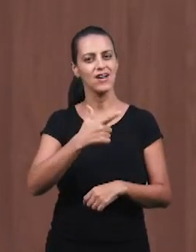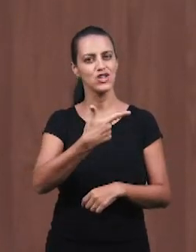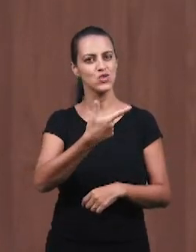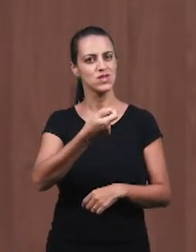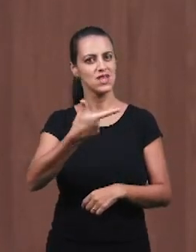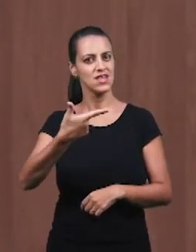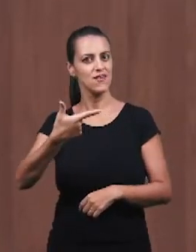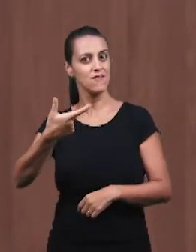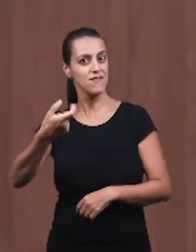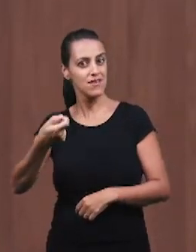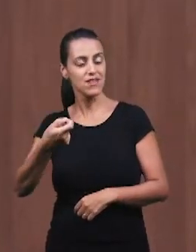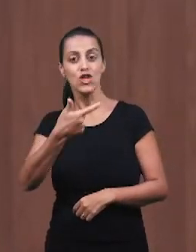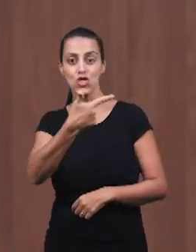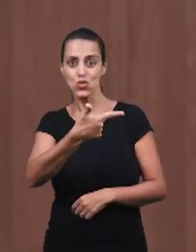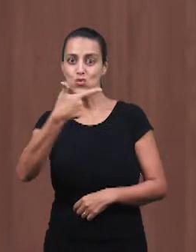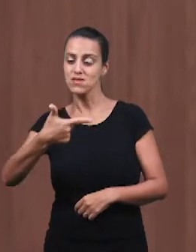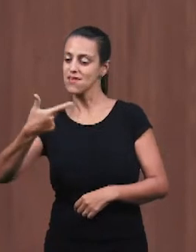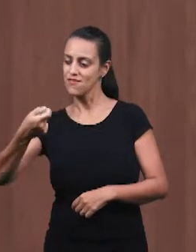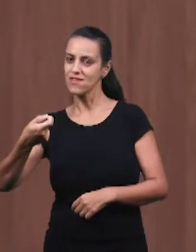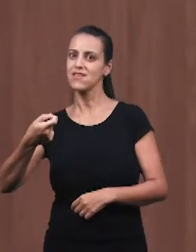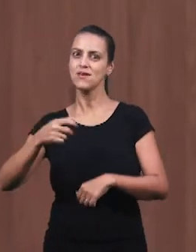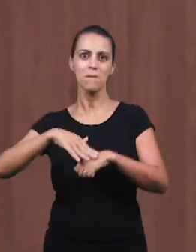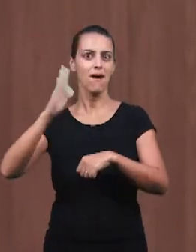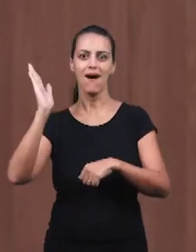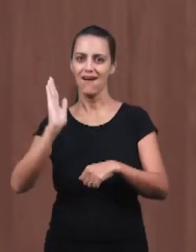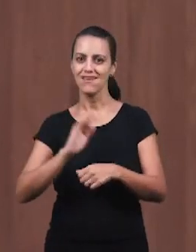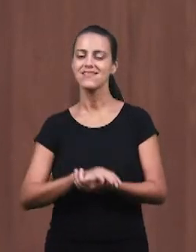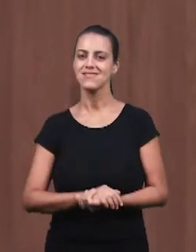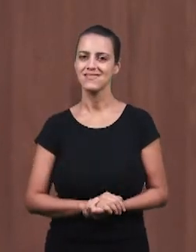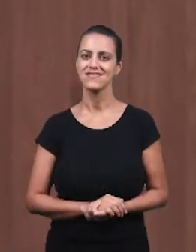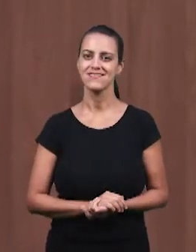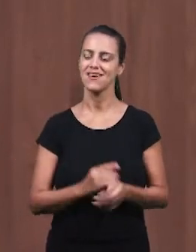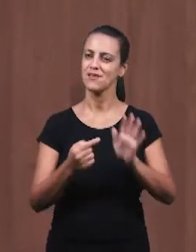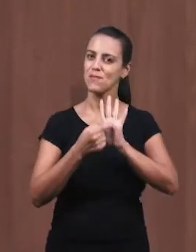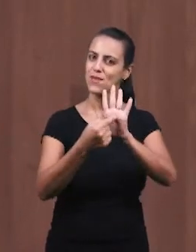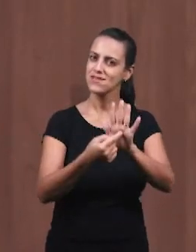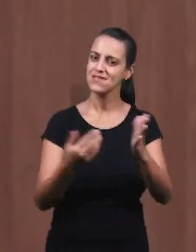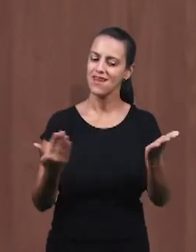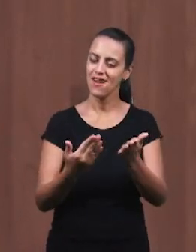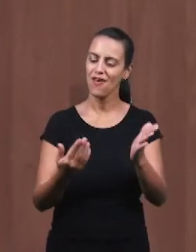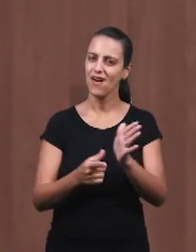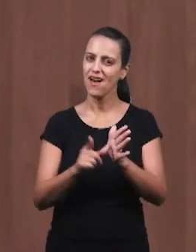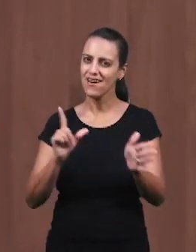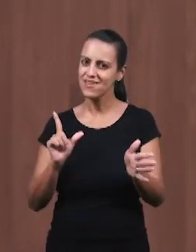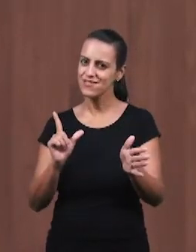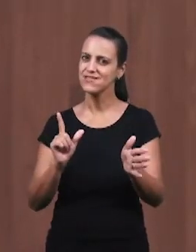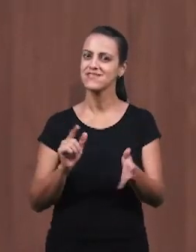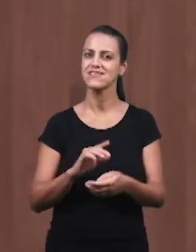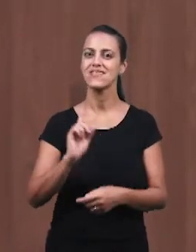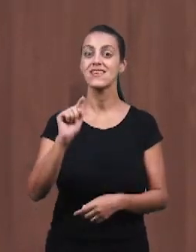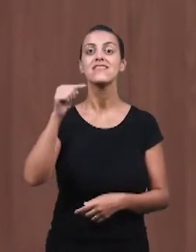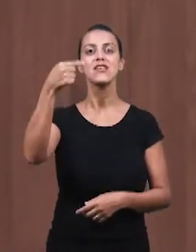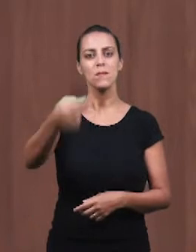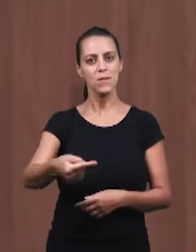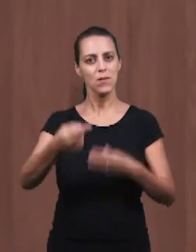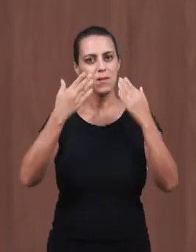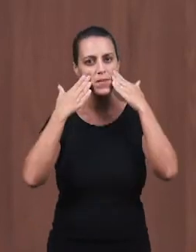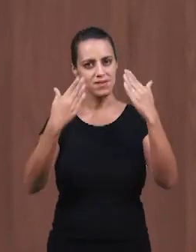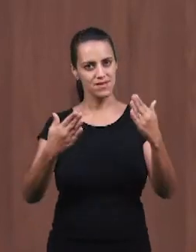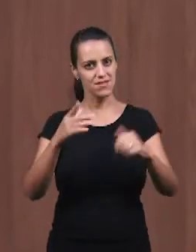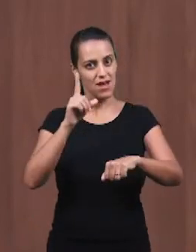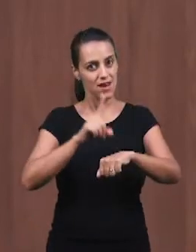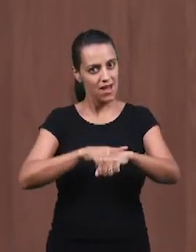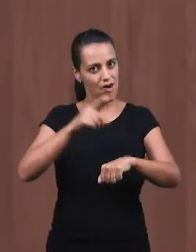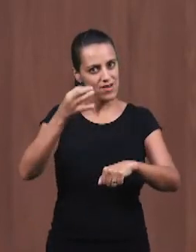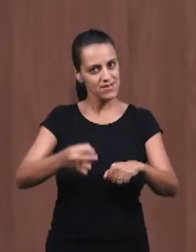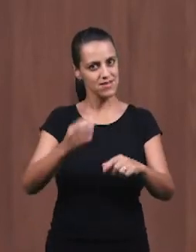de 220 vídeos, nós então estamos antecipando alguns, agora pela manhã mais cedo, e depois outros serão apresentados